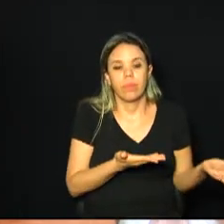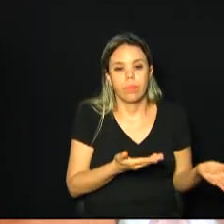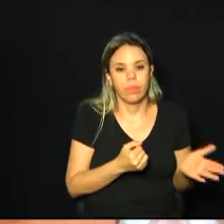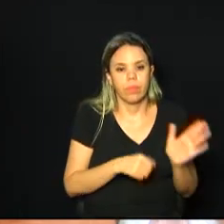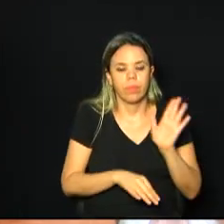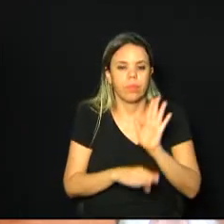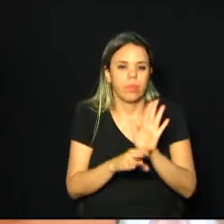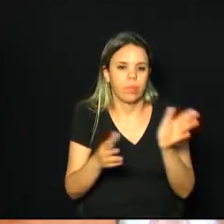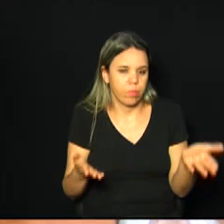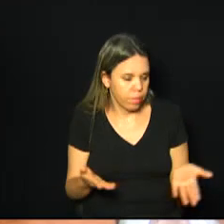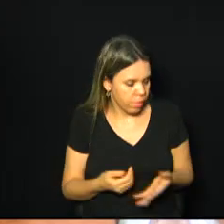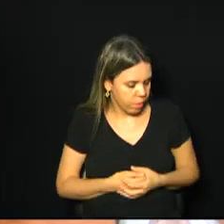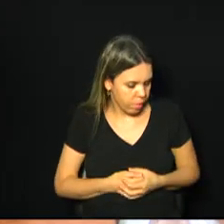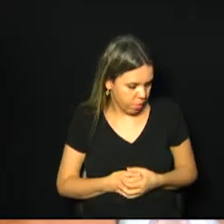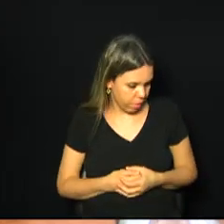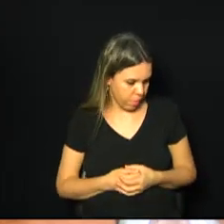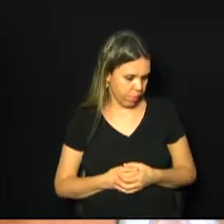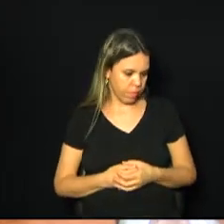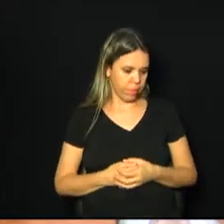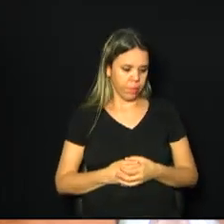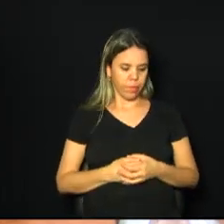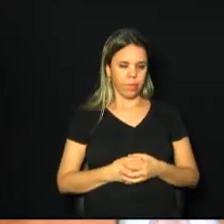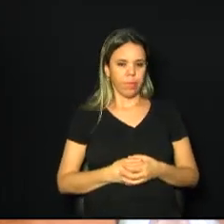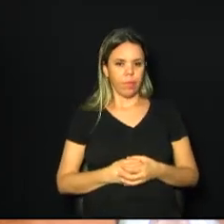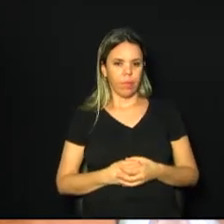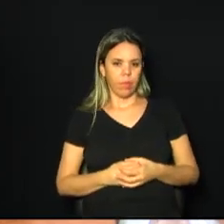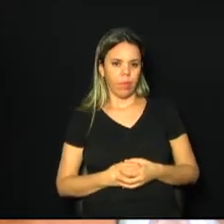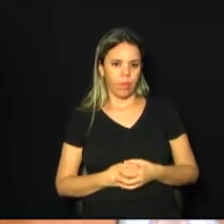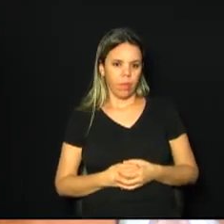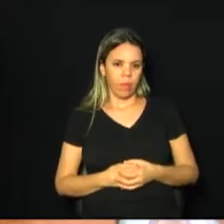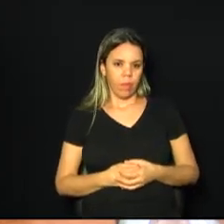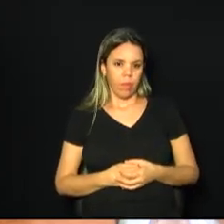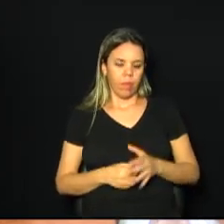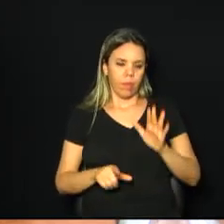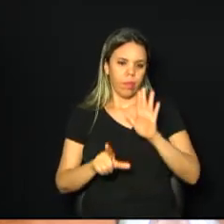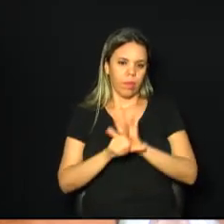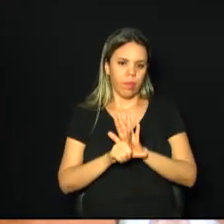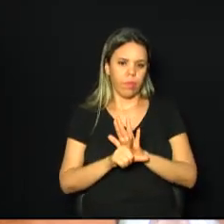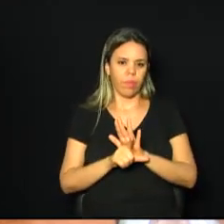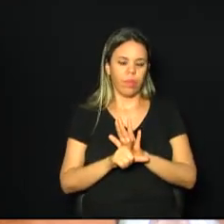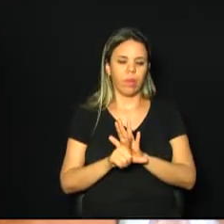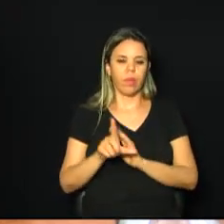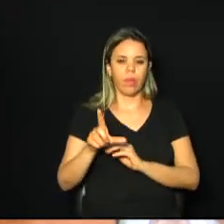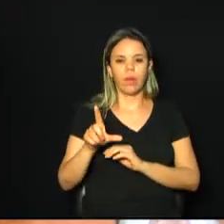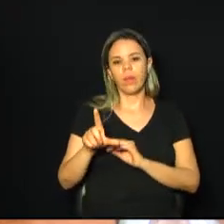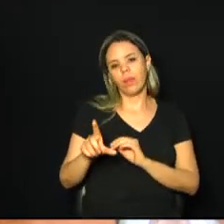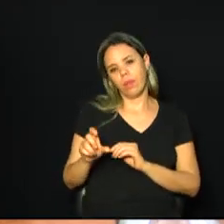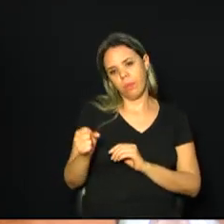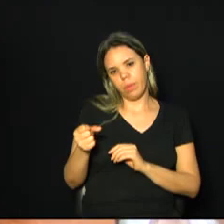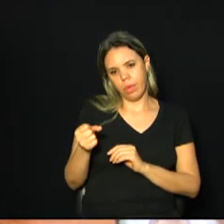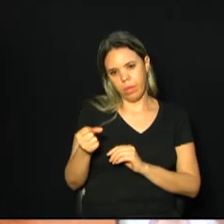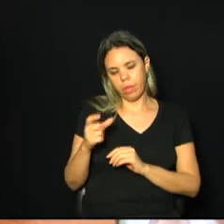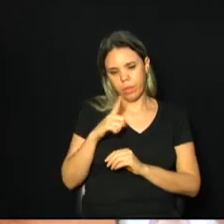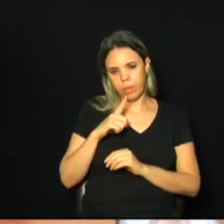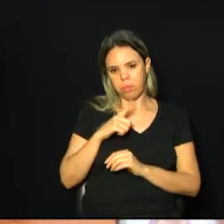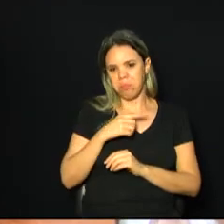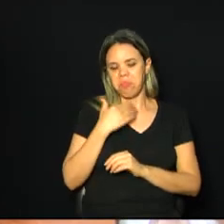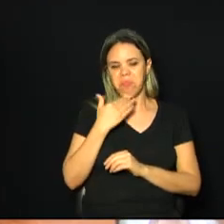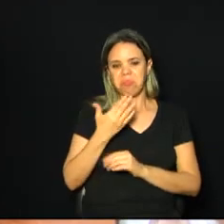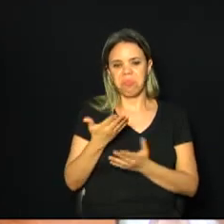ajudar. Então, isso vai ser uma situação assim, é uma lei que a gente chama lei branca. Ela existe, mas ela não serve para